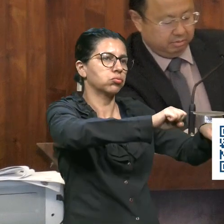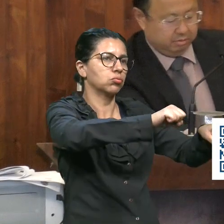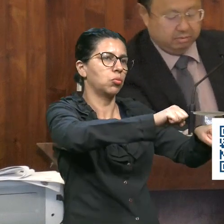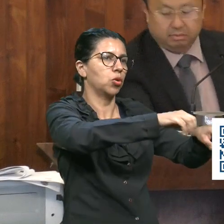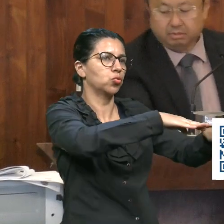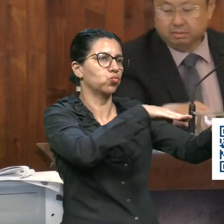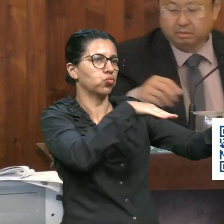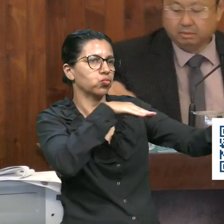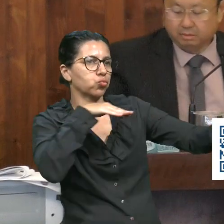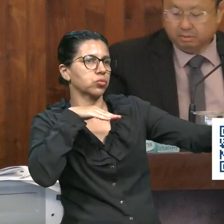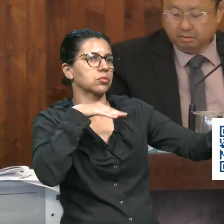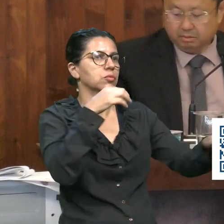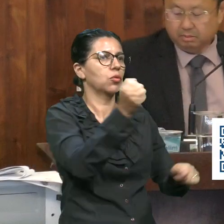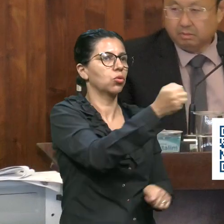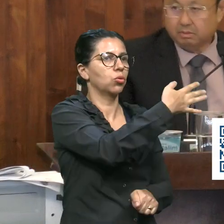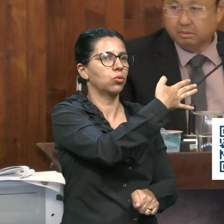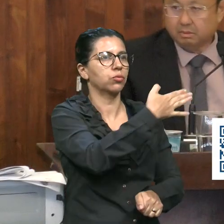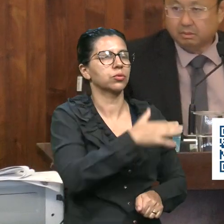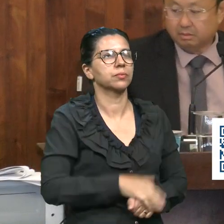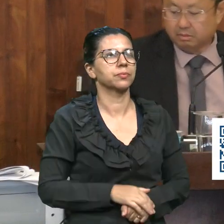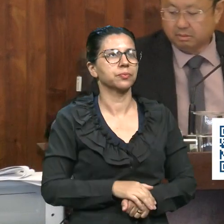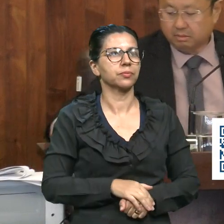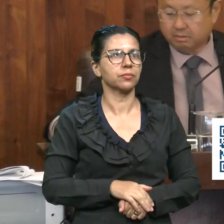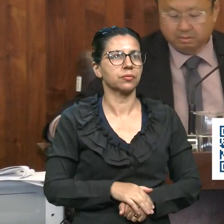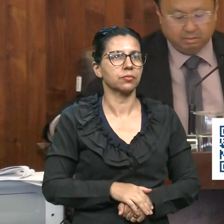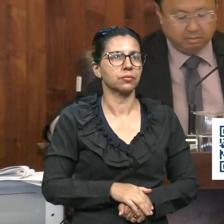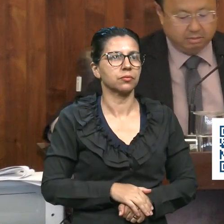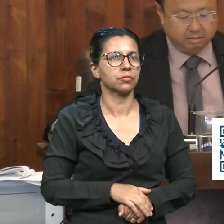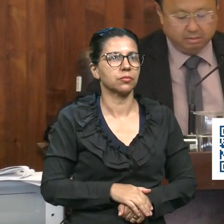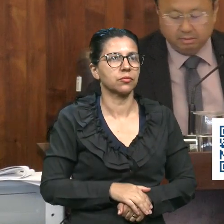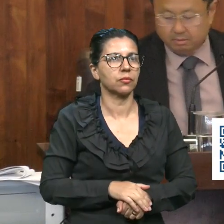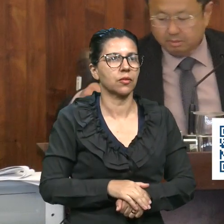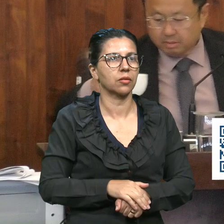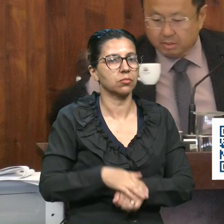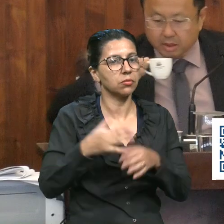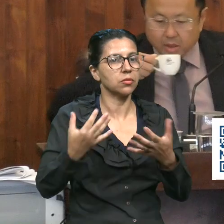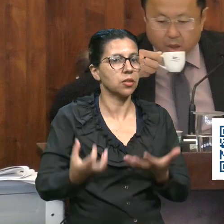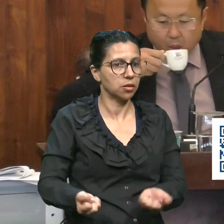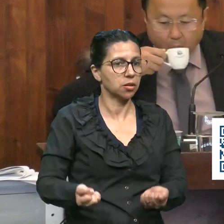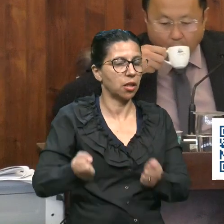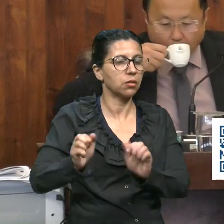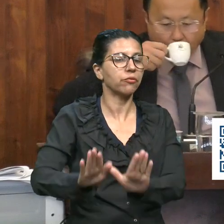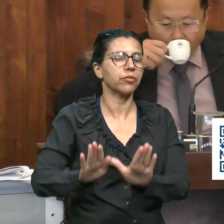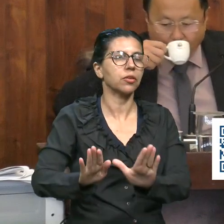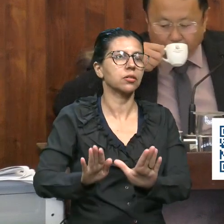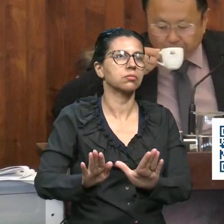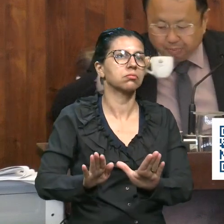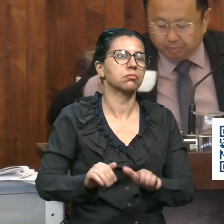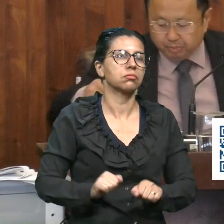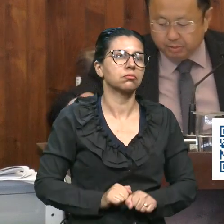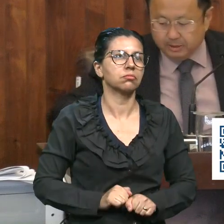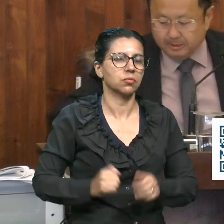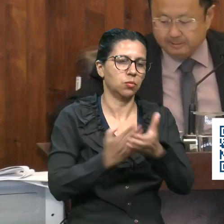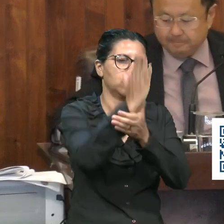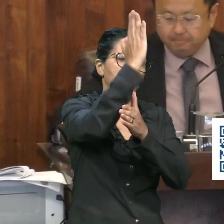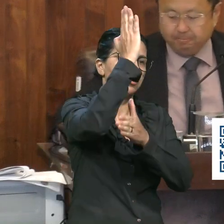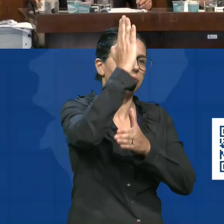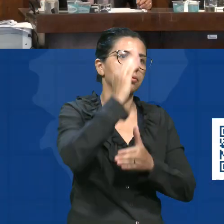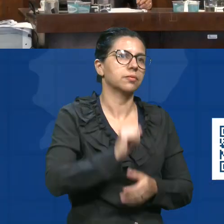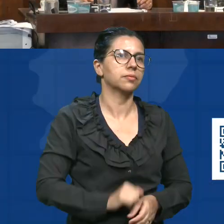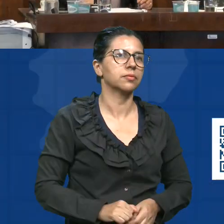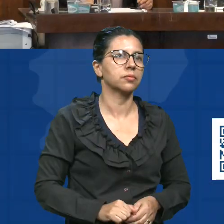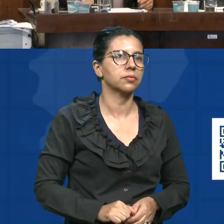Em discussão, requerimento. Não havendo vereadores inscritos, está em discussão, está em votação. Os vereadores que estão favoráveis permaneçam como se encontram, aprovado.